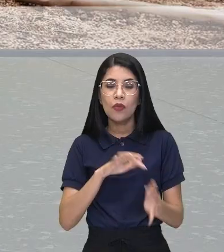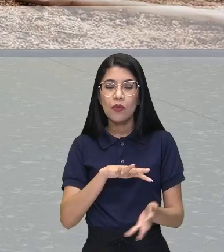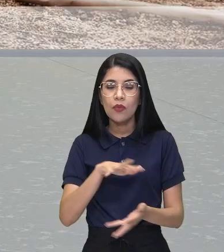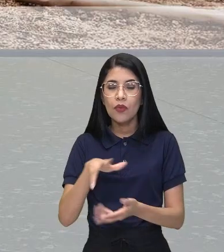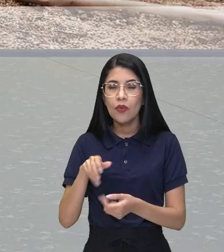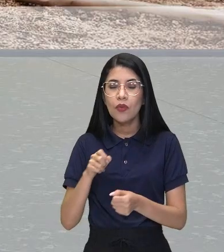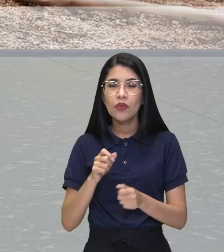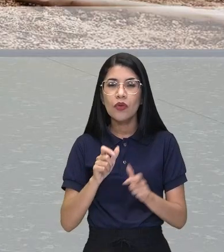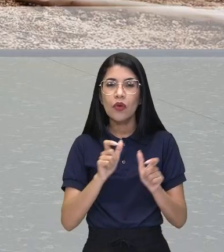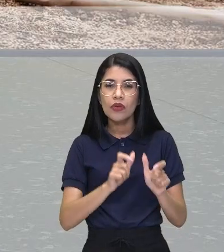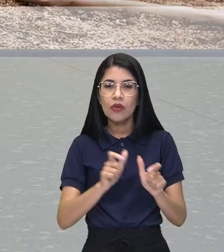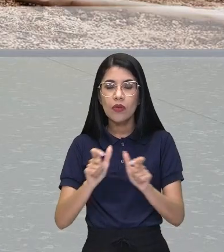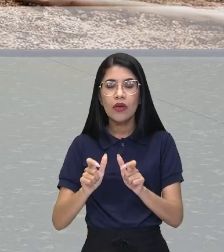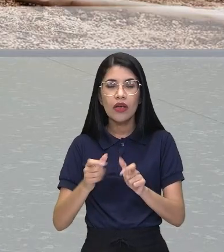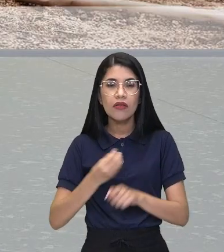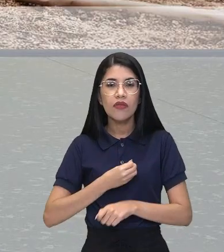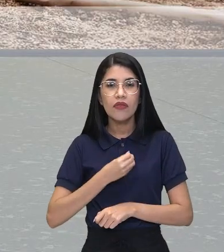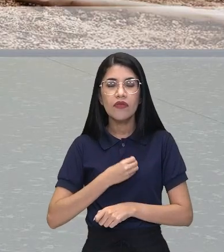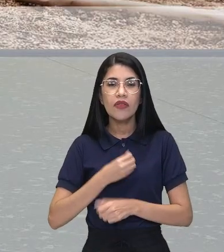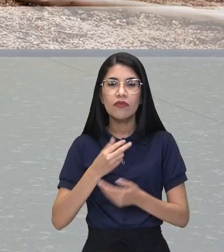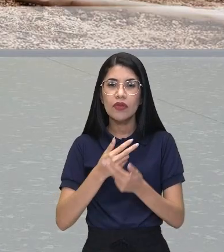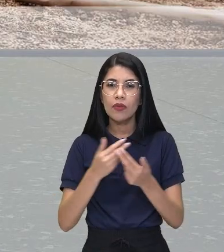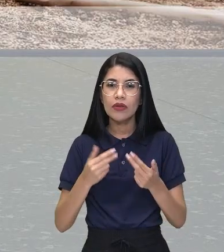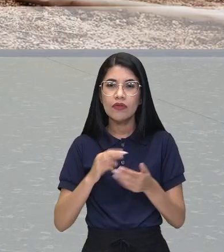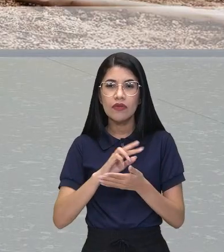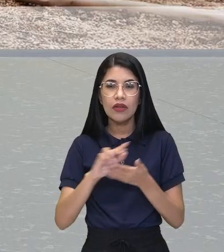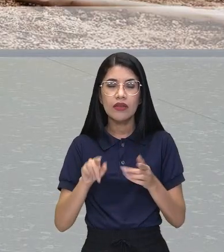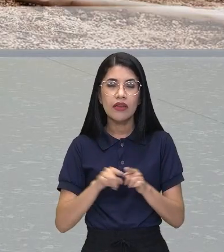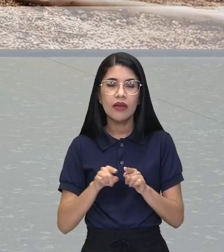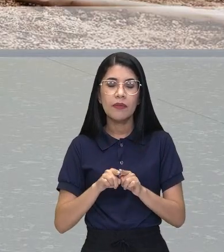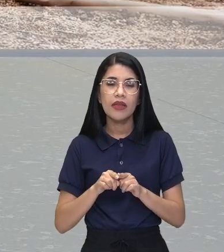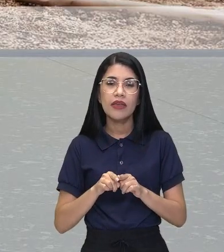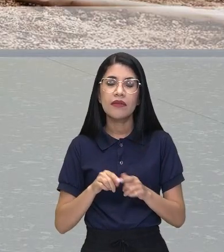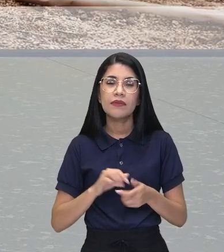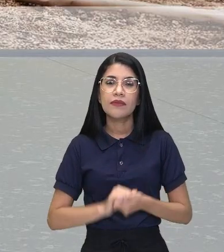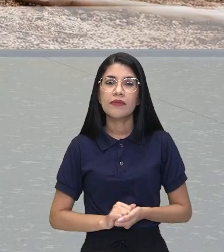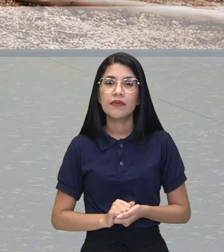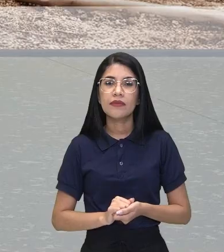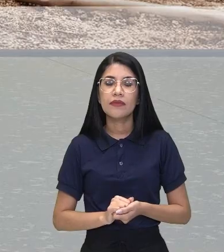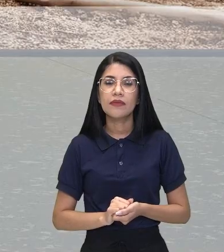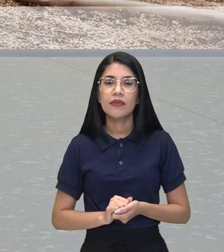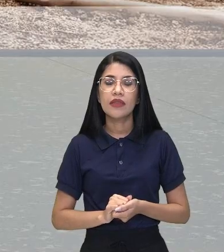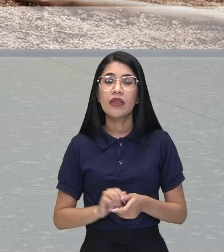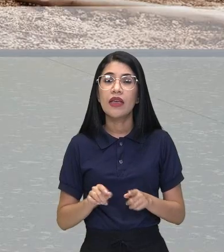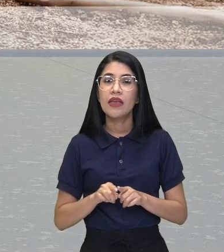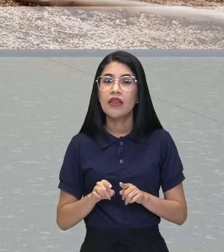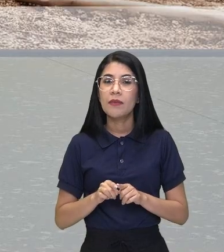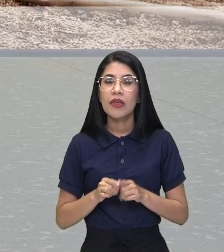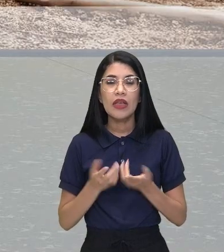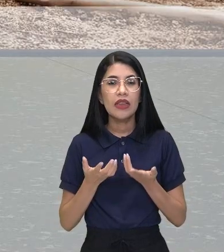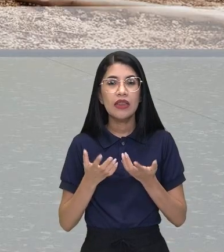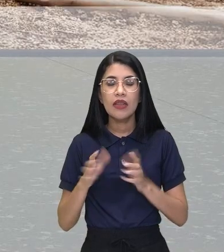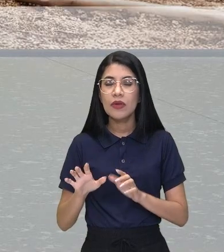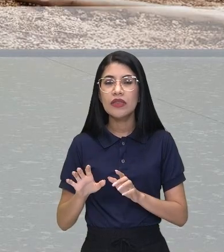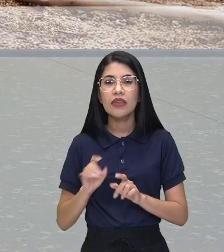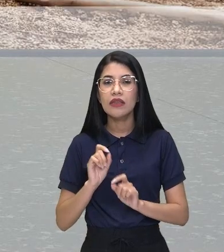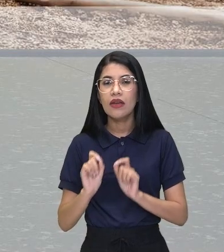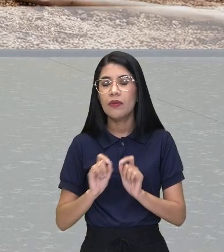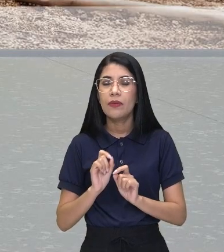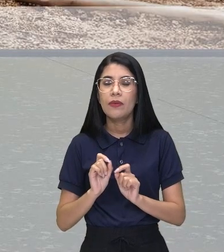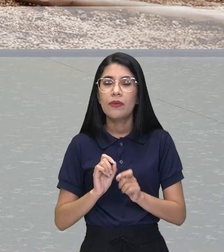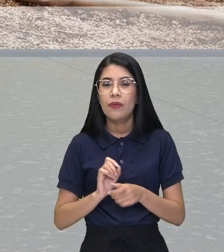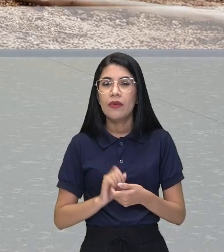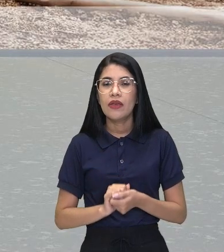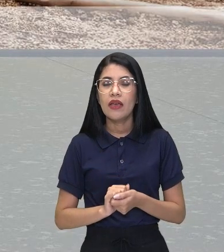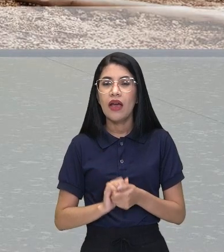onde eu vivo, né, tudo isso aí que eu estou vivendo. E me indignar, a capacidade de se indignar, né, que é o que move uma ação,